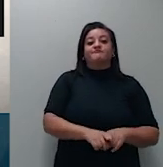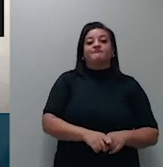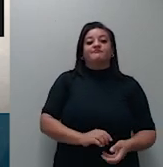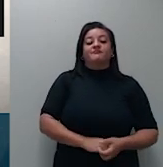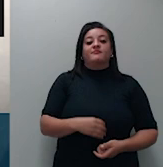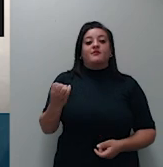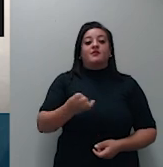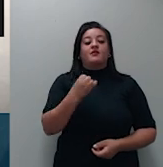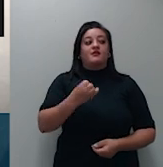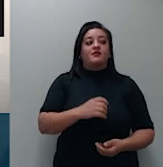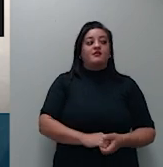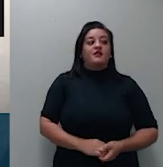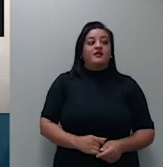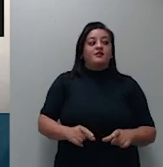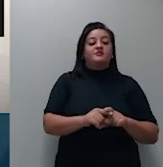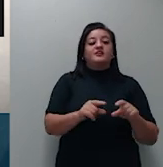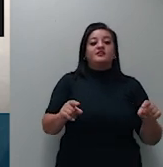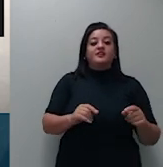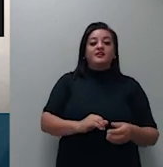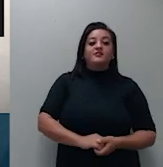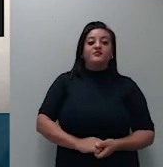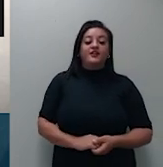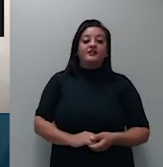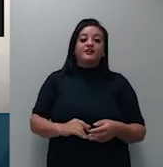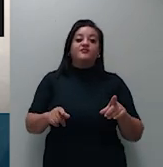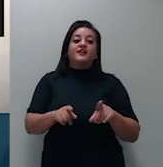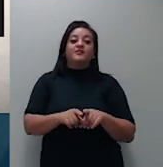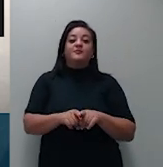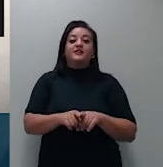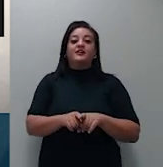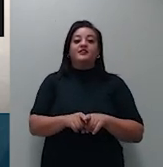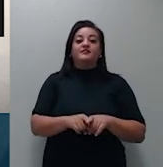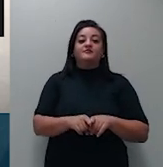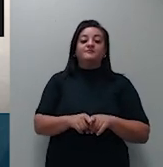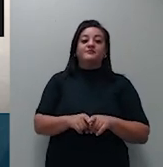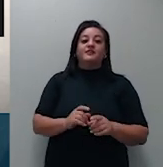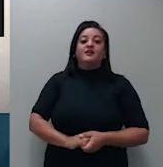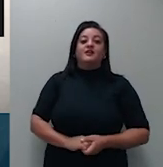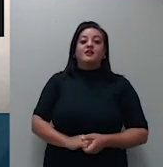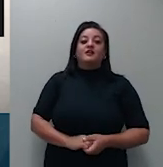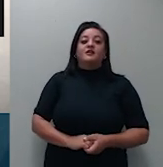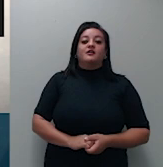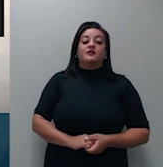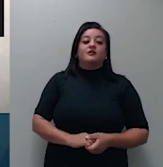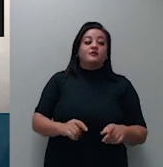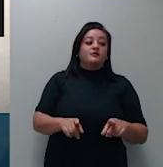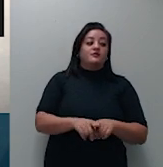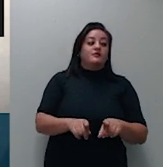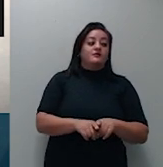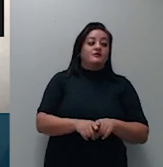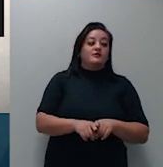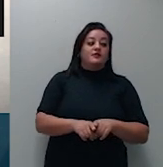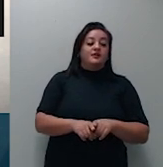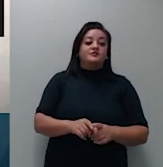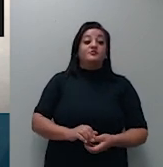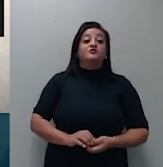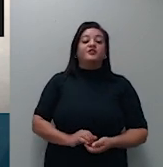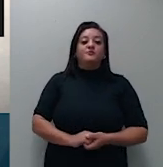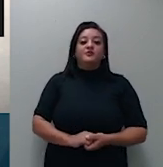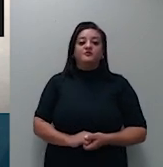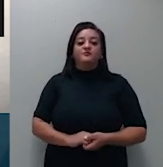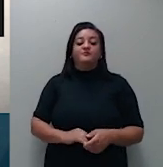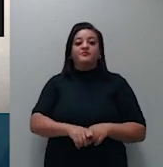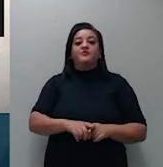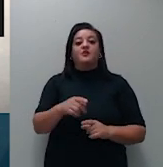a ser considerado a publicação de terceiro contém imagem de menor de idade com seu